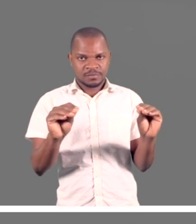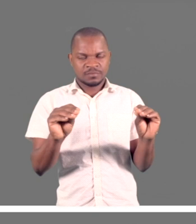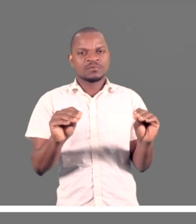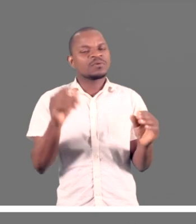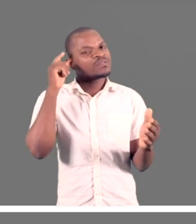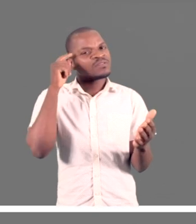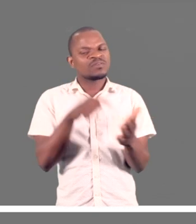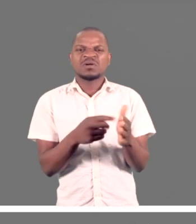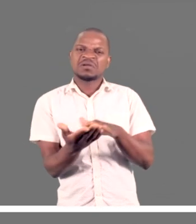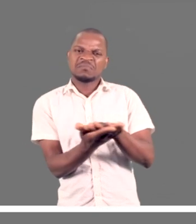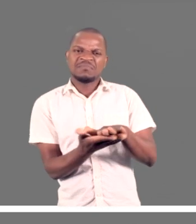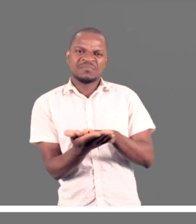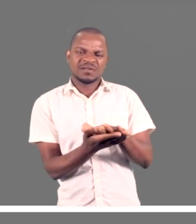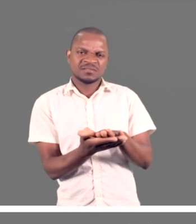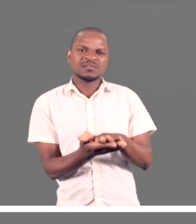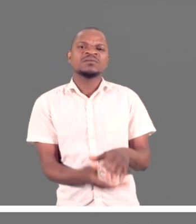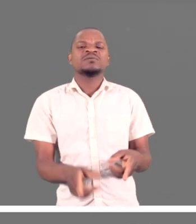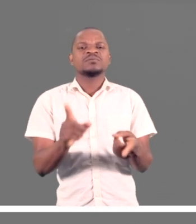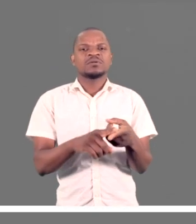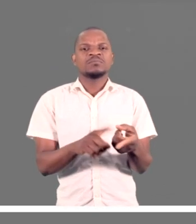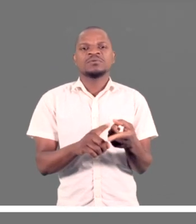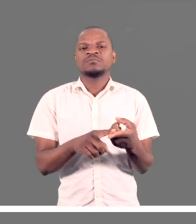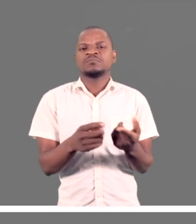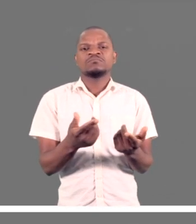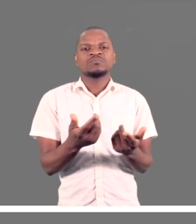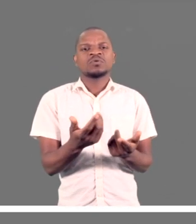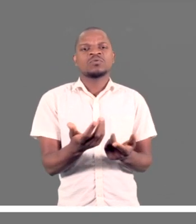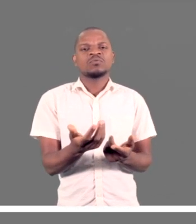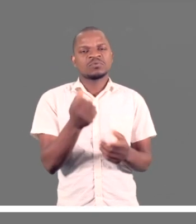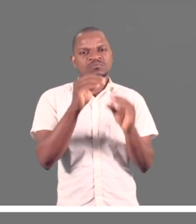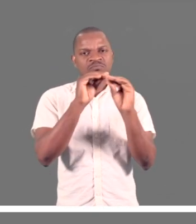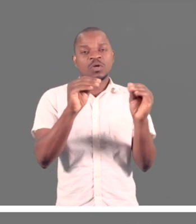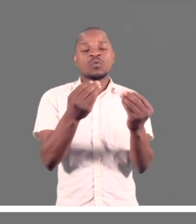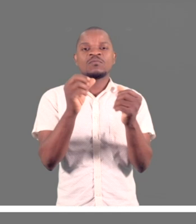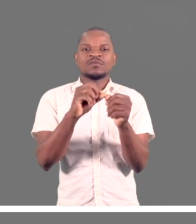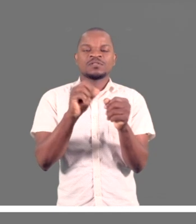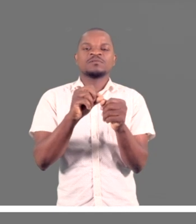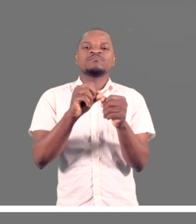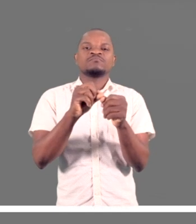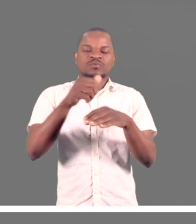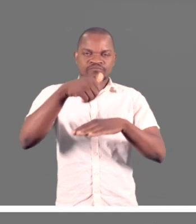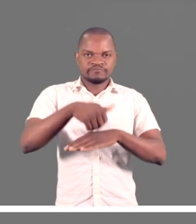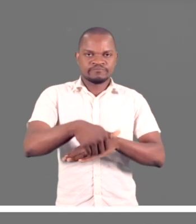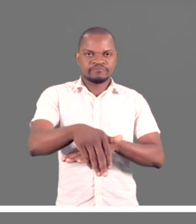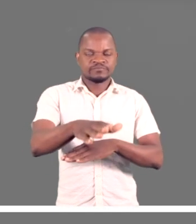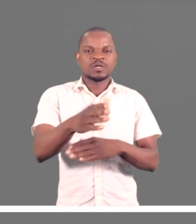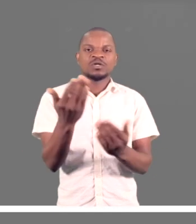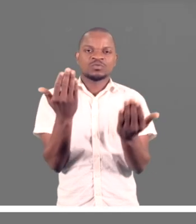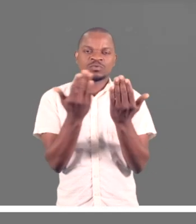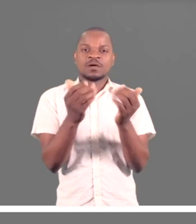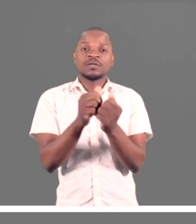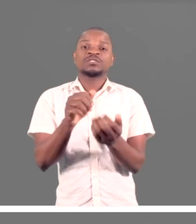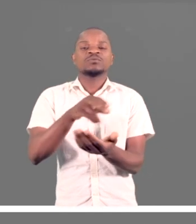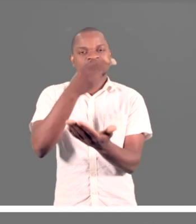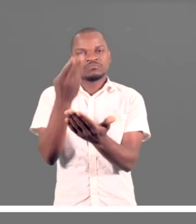infância e não só ser ensinada como continuar os seus estudos enquanto continuam